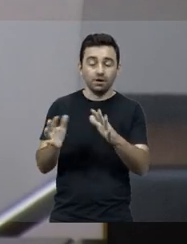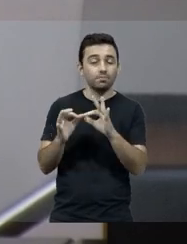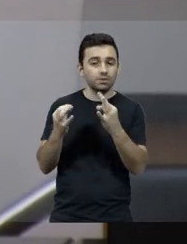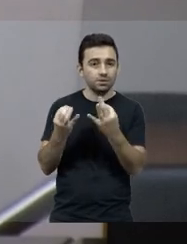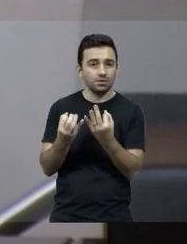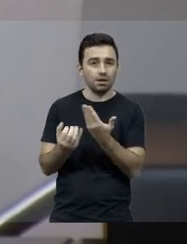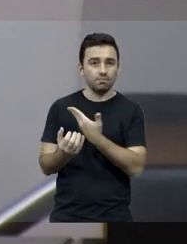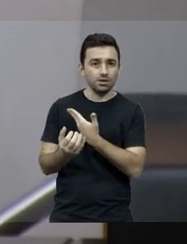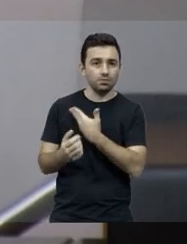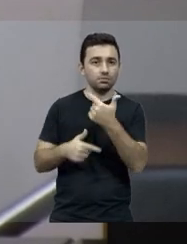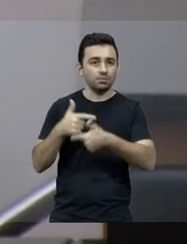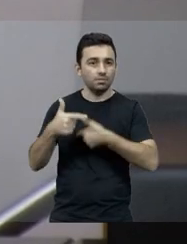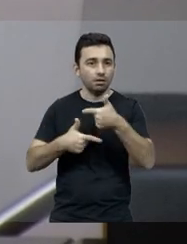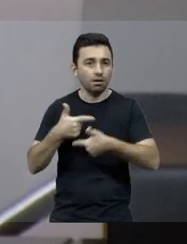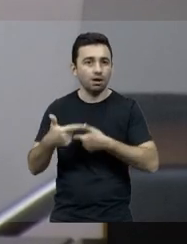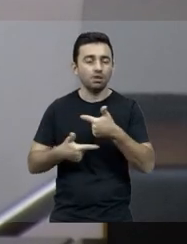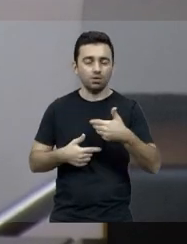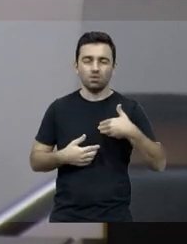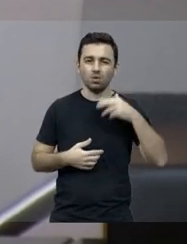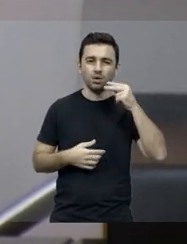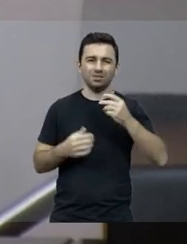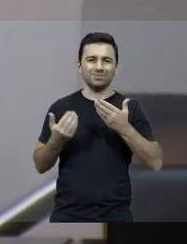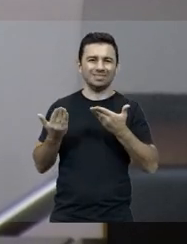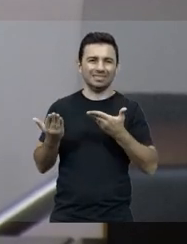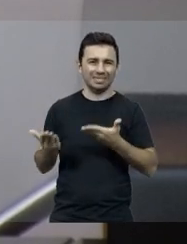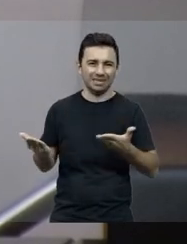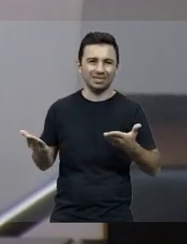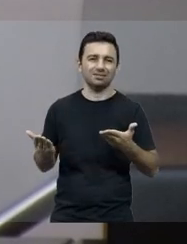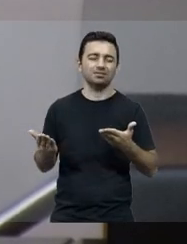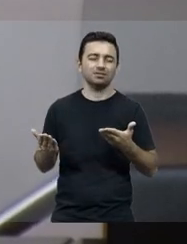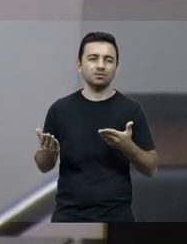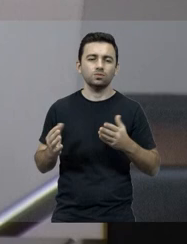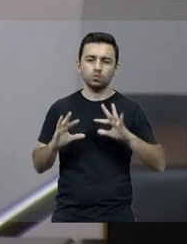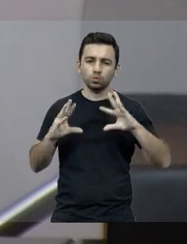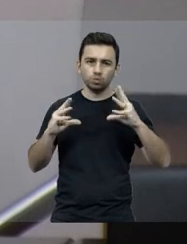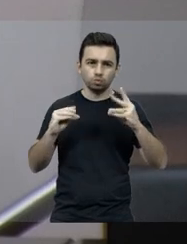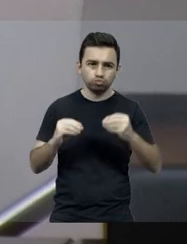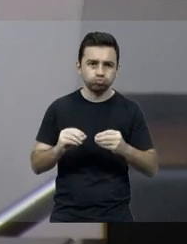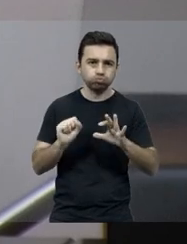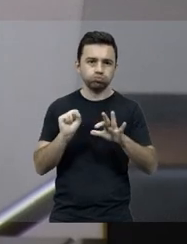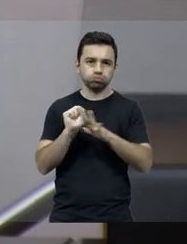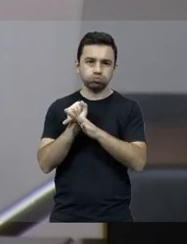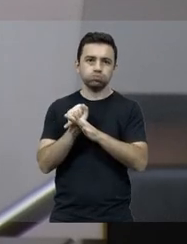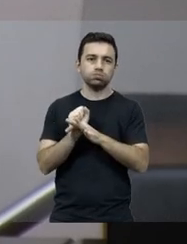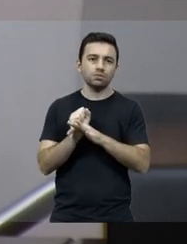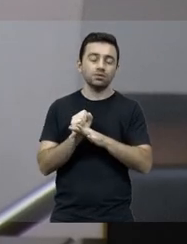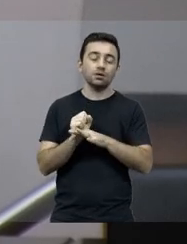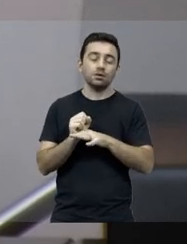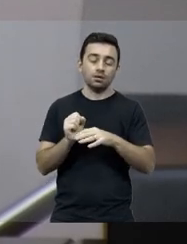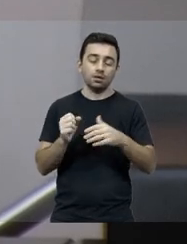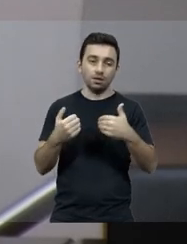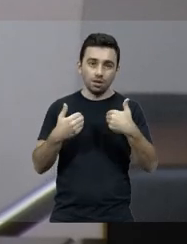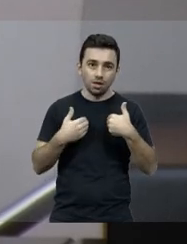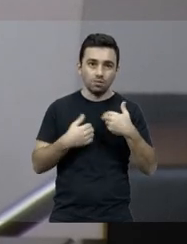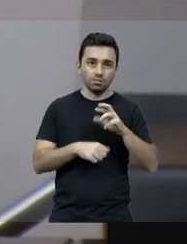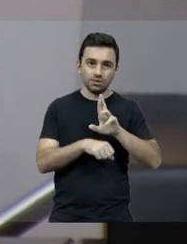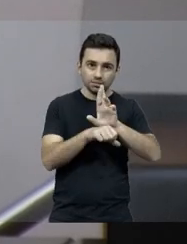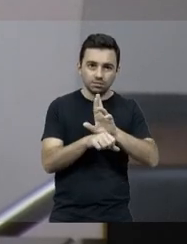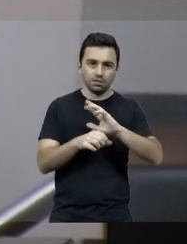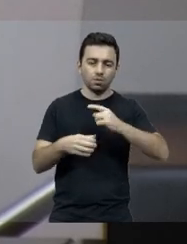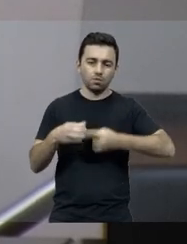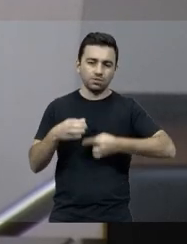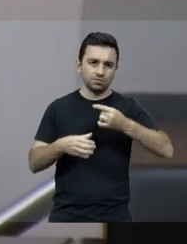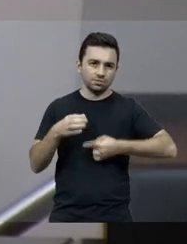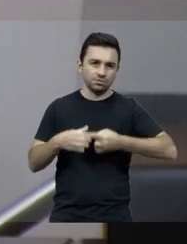colegas de trabalho, meu reconhecimento às forças de segurança em nome da Comissão de Combate e Prevenção às Drogas